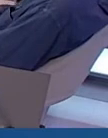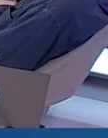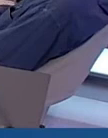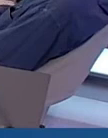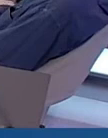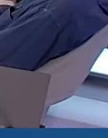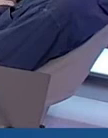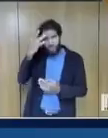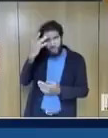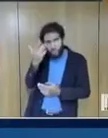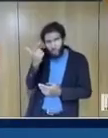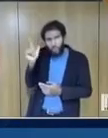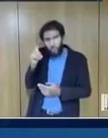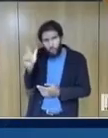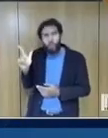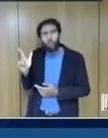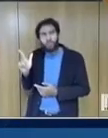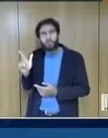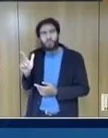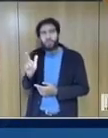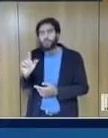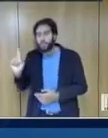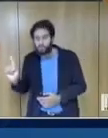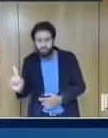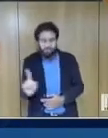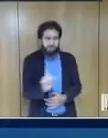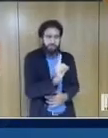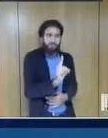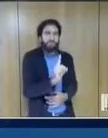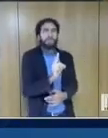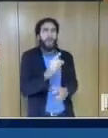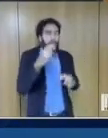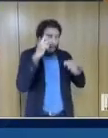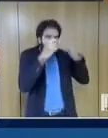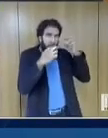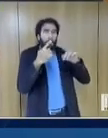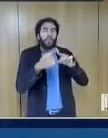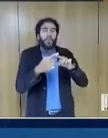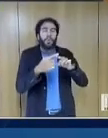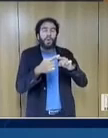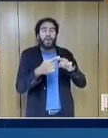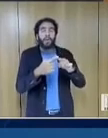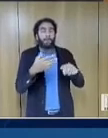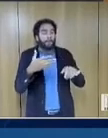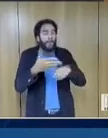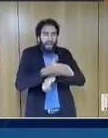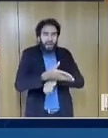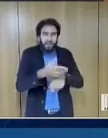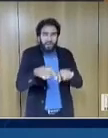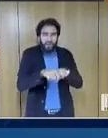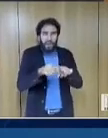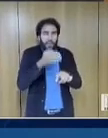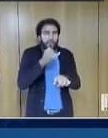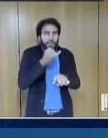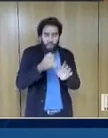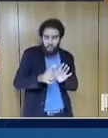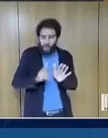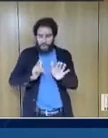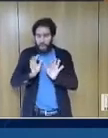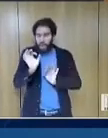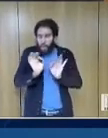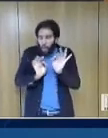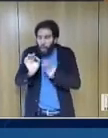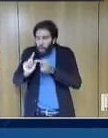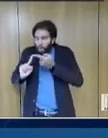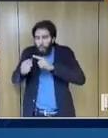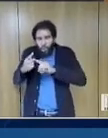delação, o Ministério Público aceitou esse acordo de delação, é porque ele tem que trazer novos indícios, novas provas que